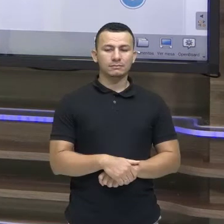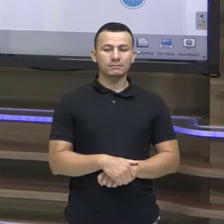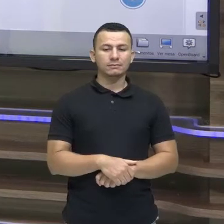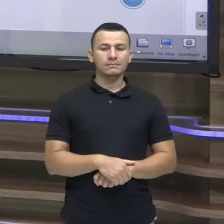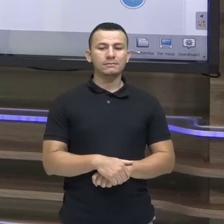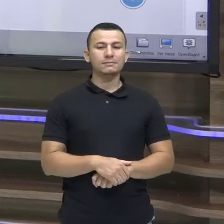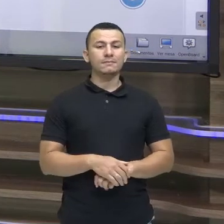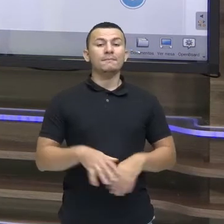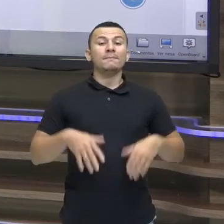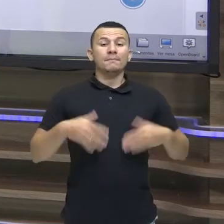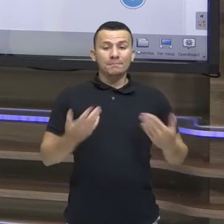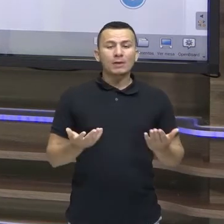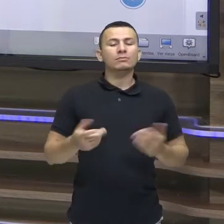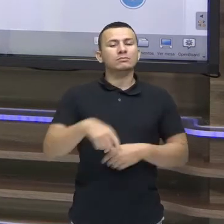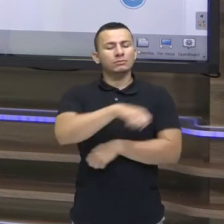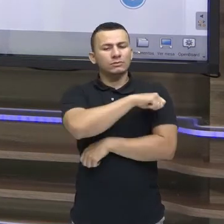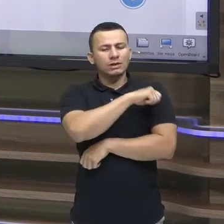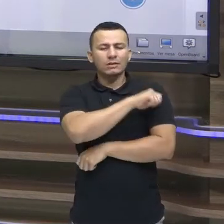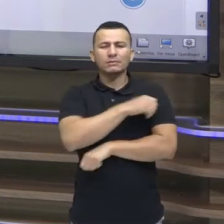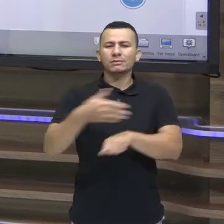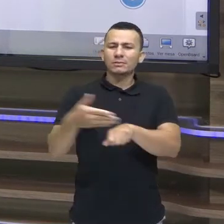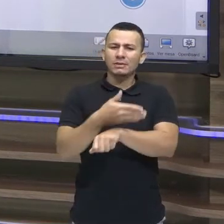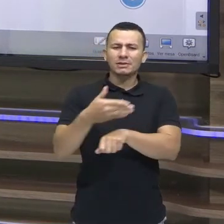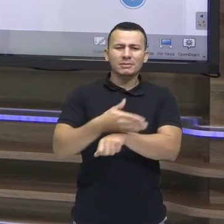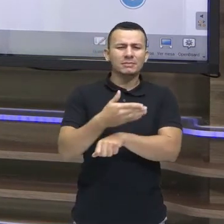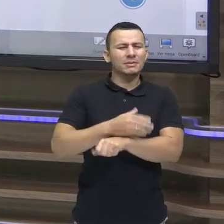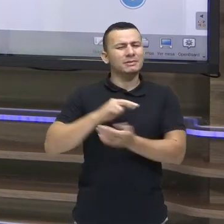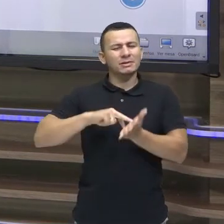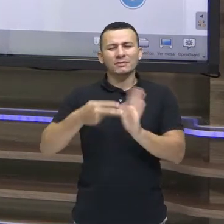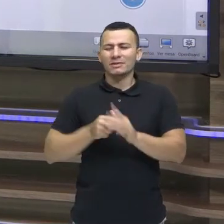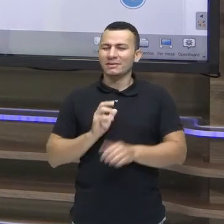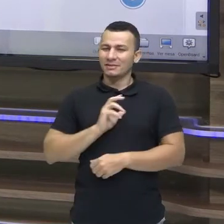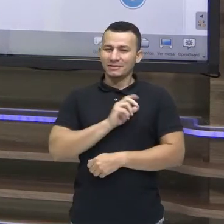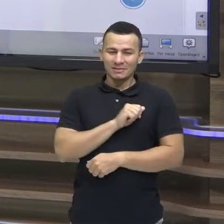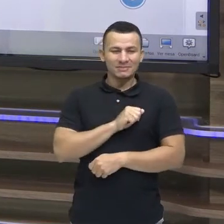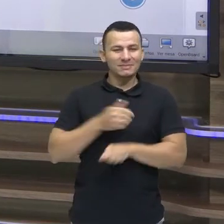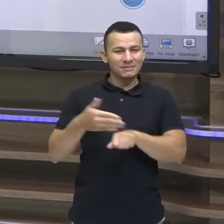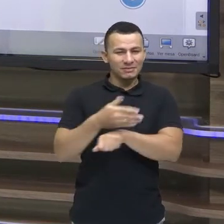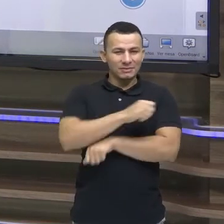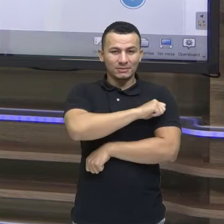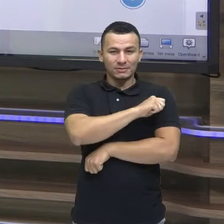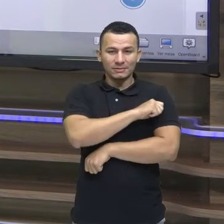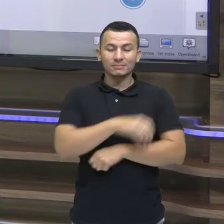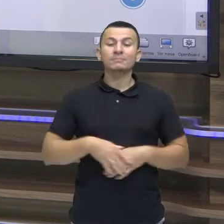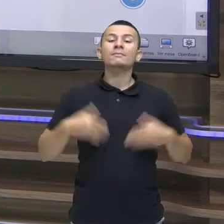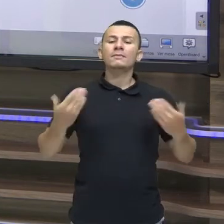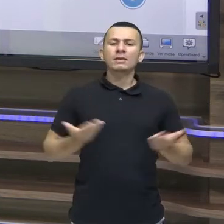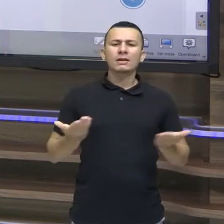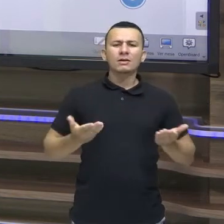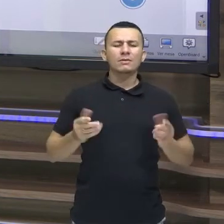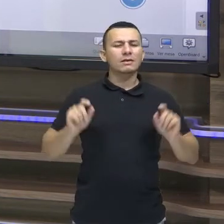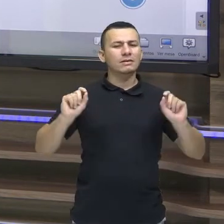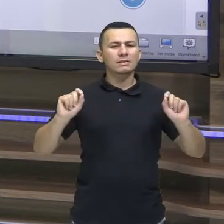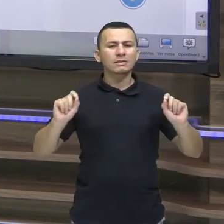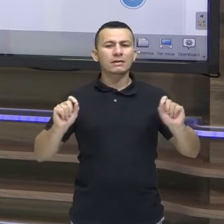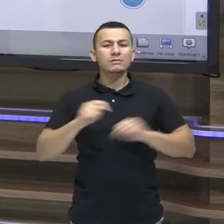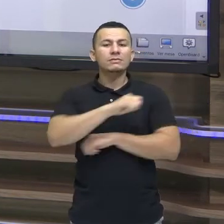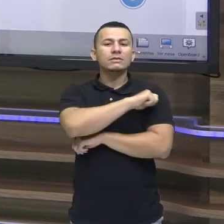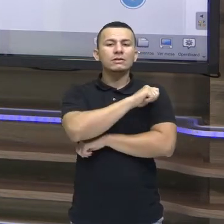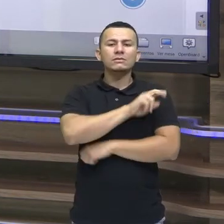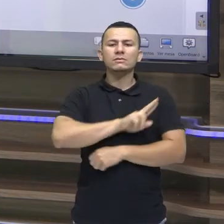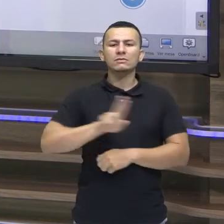Olha aí, os nossos queridos participando e eu amando. Ah, e nós temos quem agora? Diretora, quais são os nossos alunos